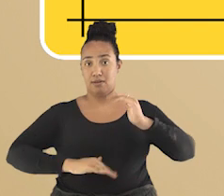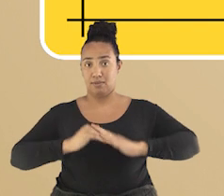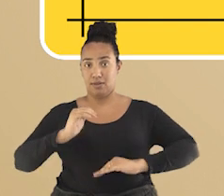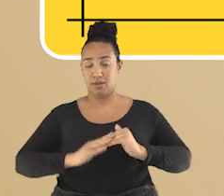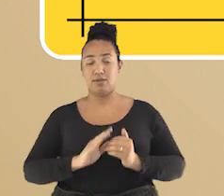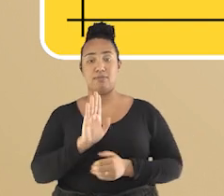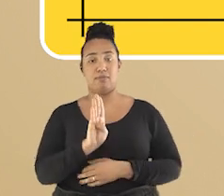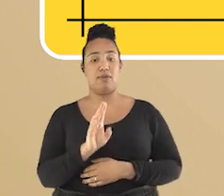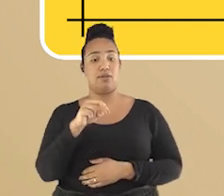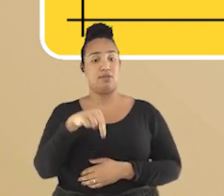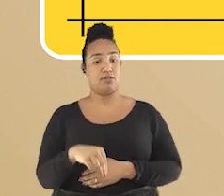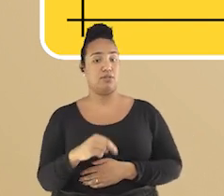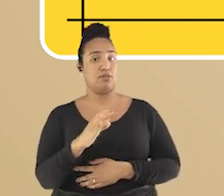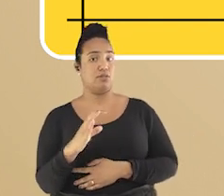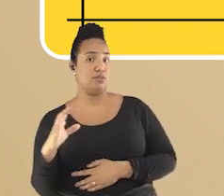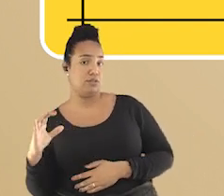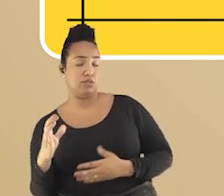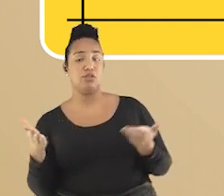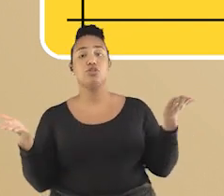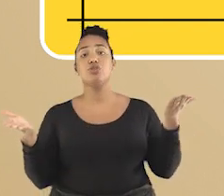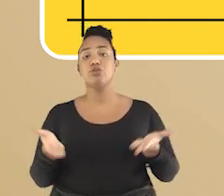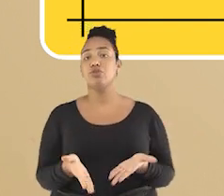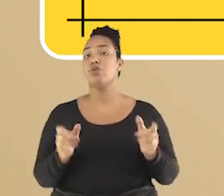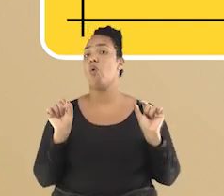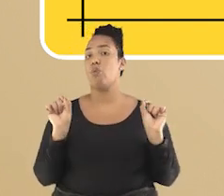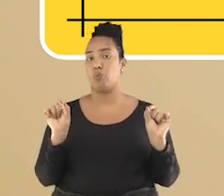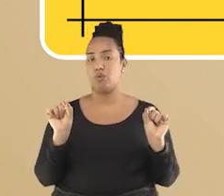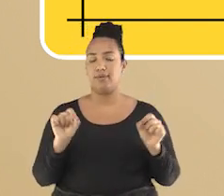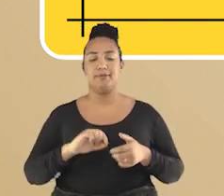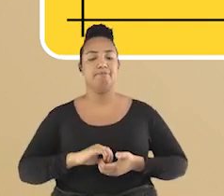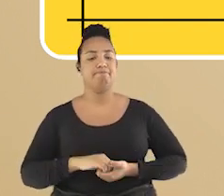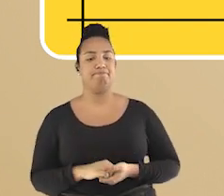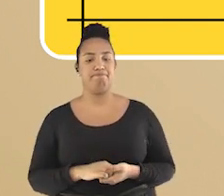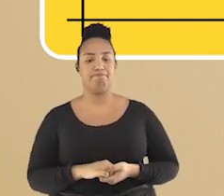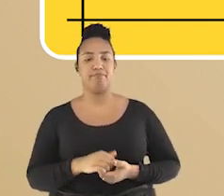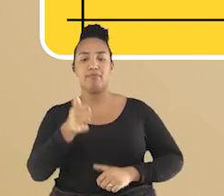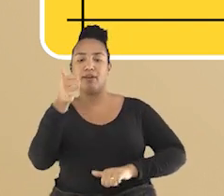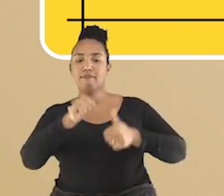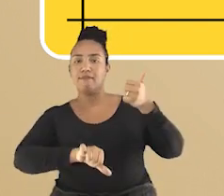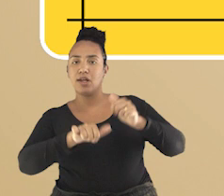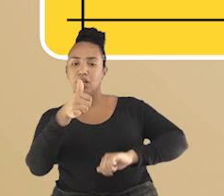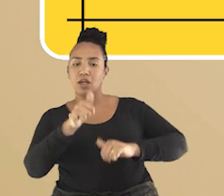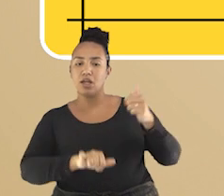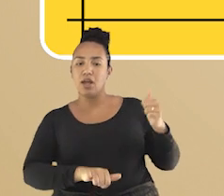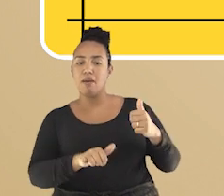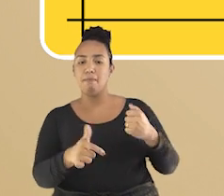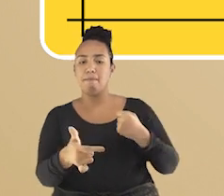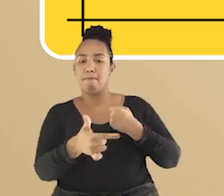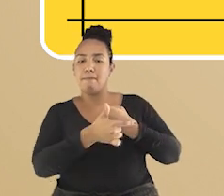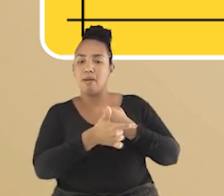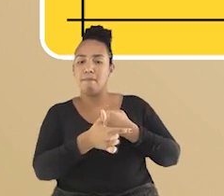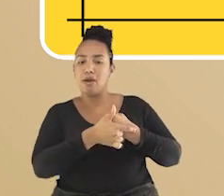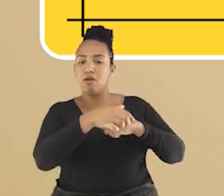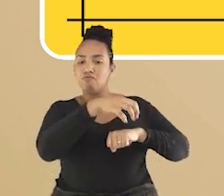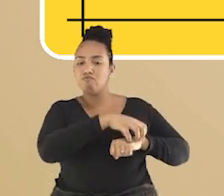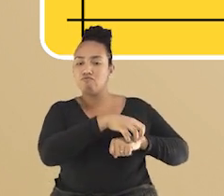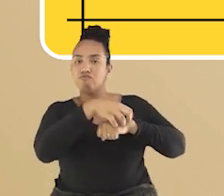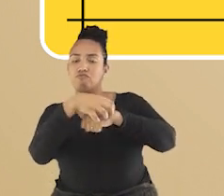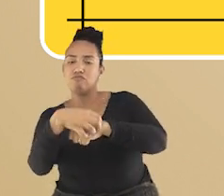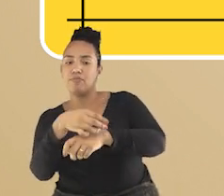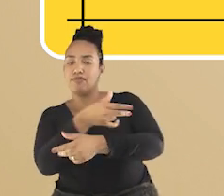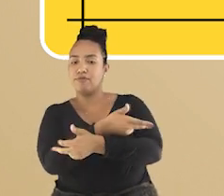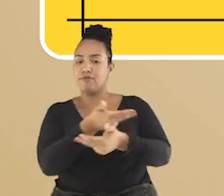da BNCC que iremos nos basear nessa aula é a de analisar a influência e o papel das redes